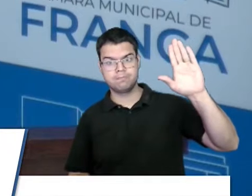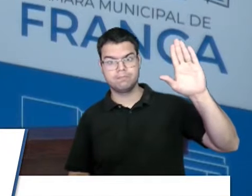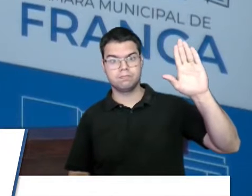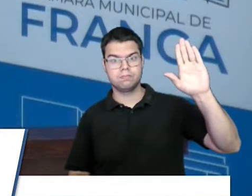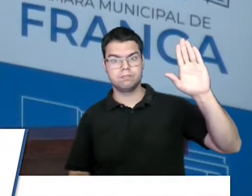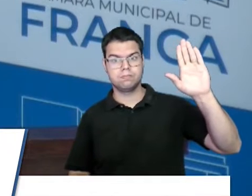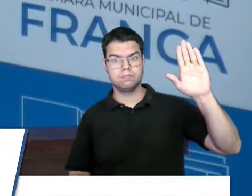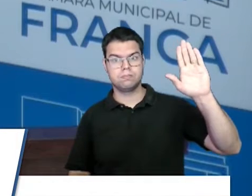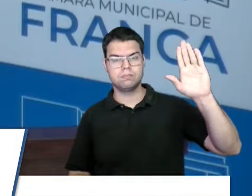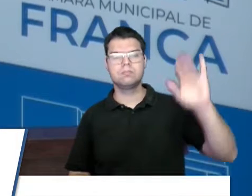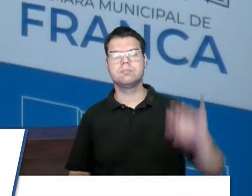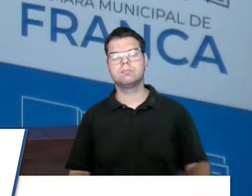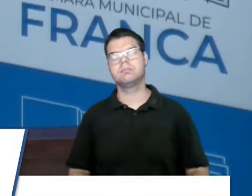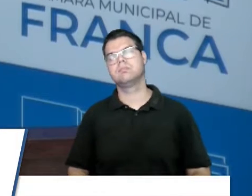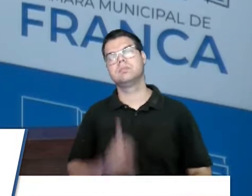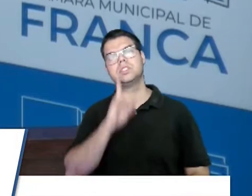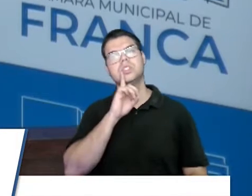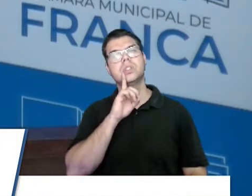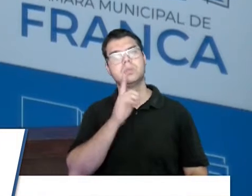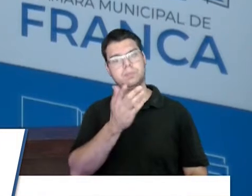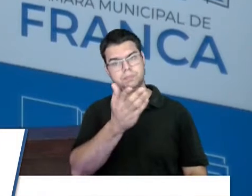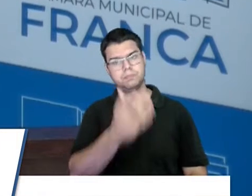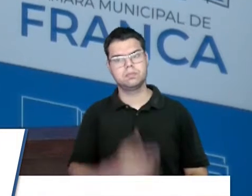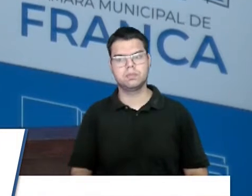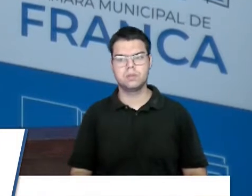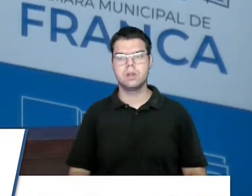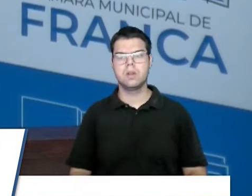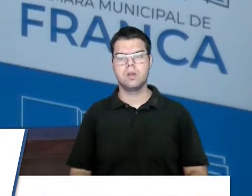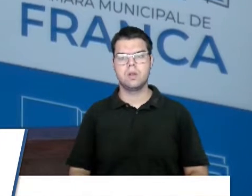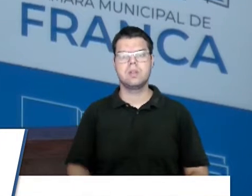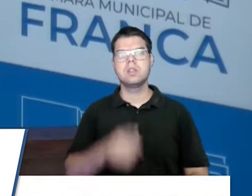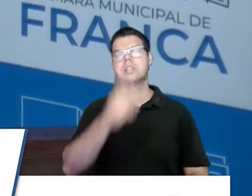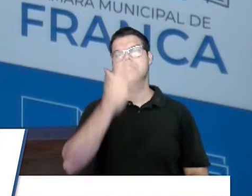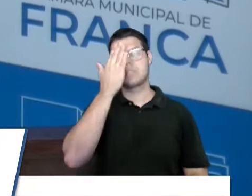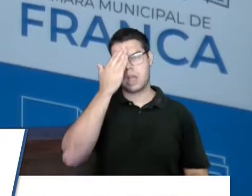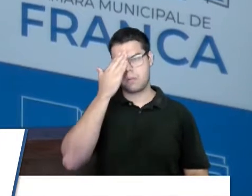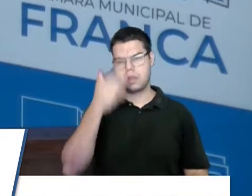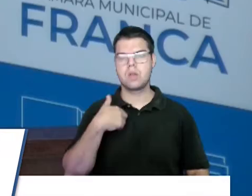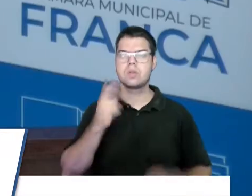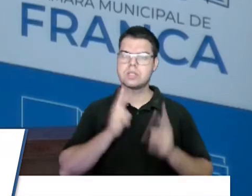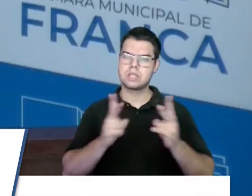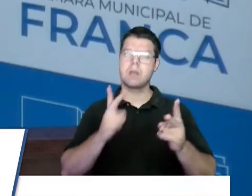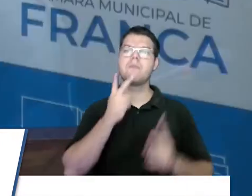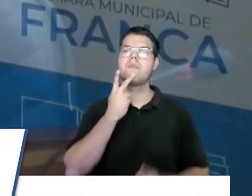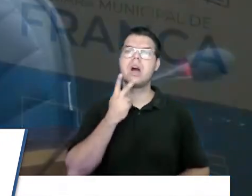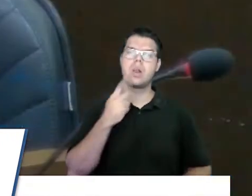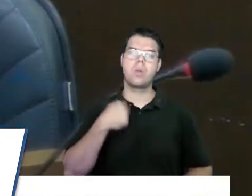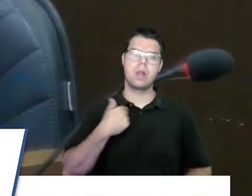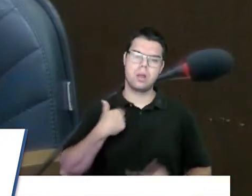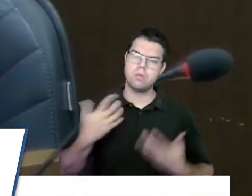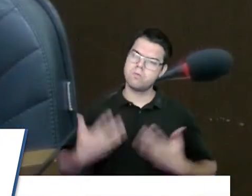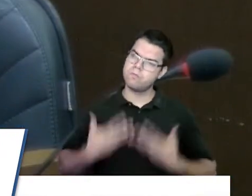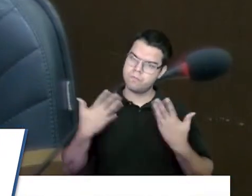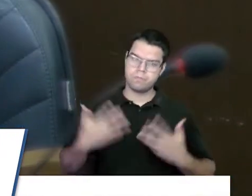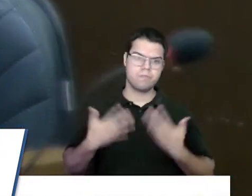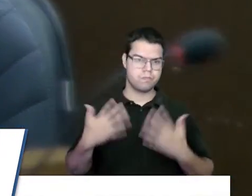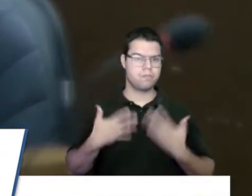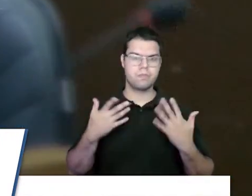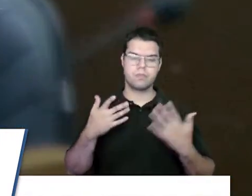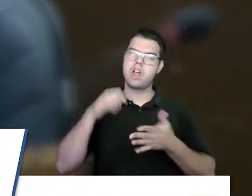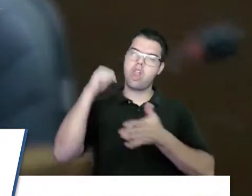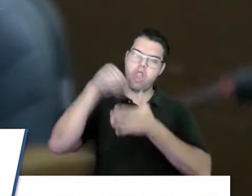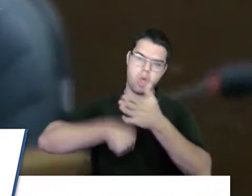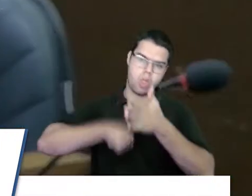Daniel, sabe que eu sempre falo que eu sou um entusiasta na luta que você